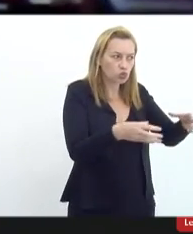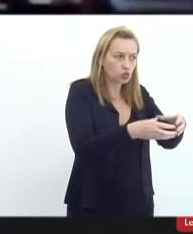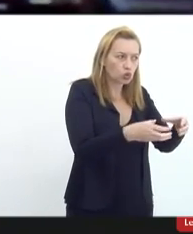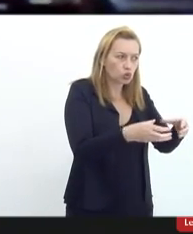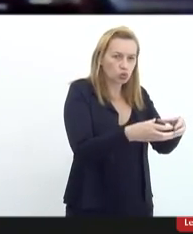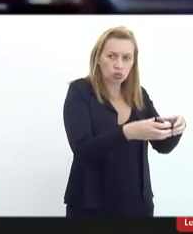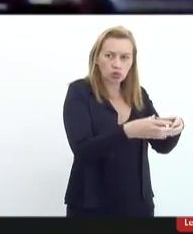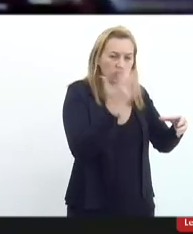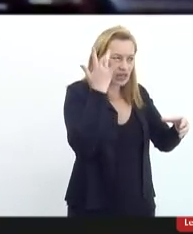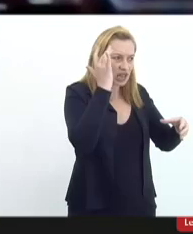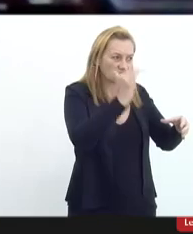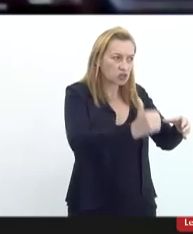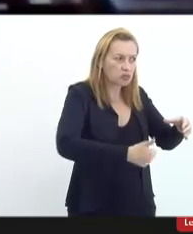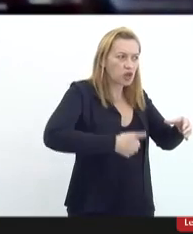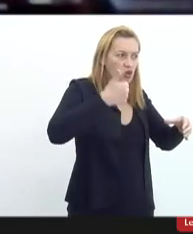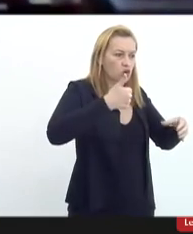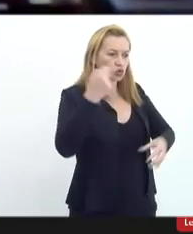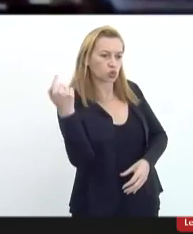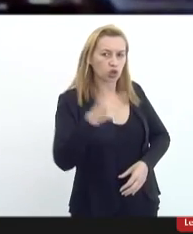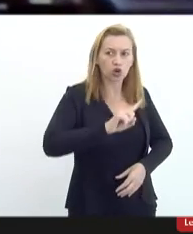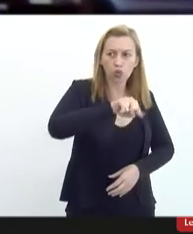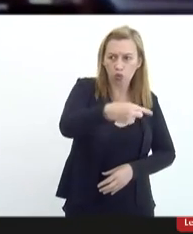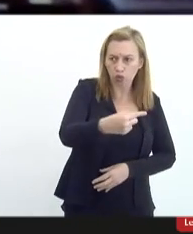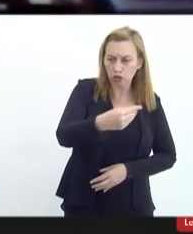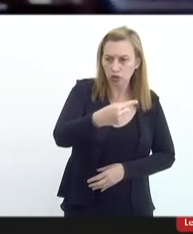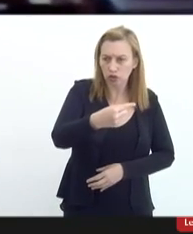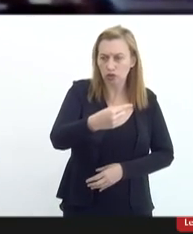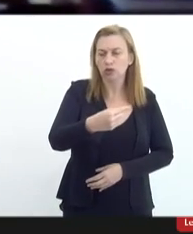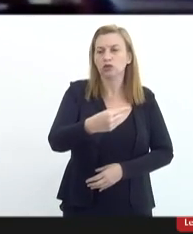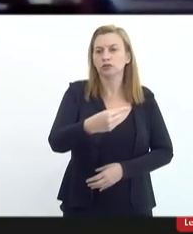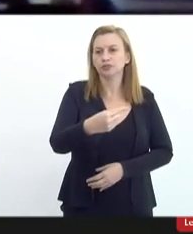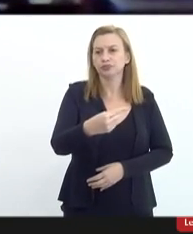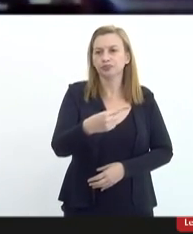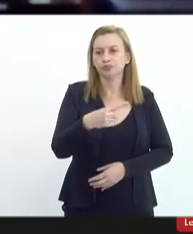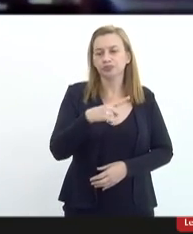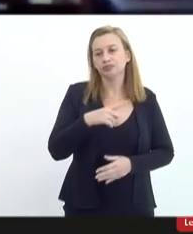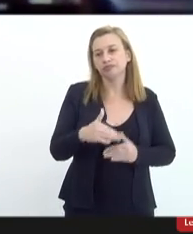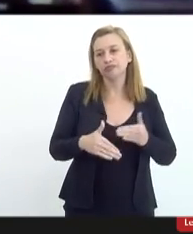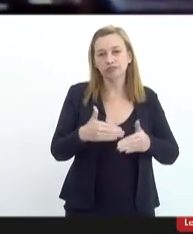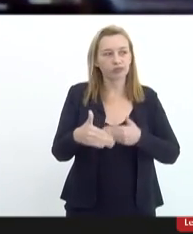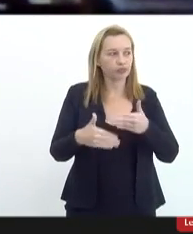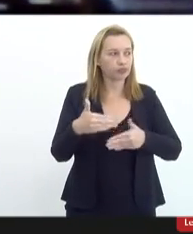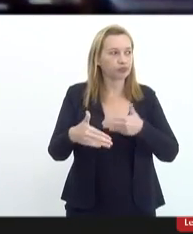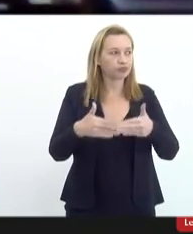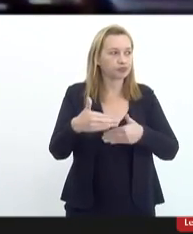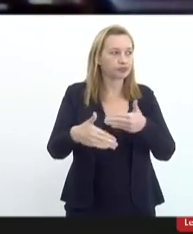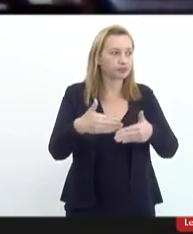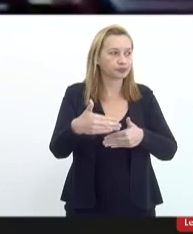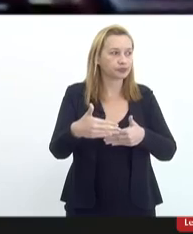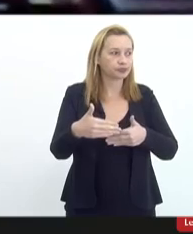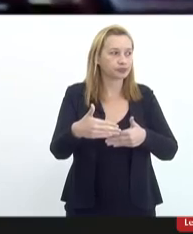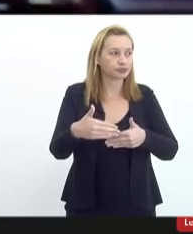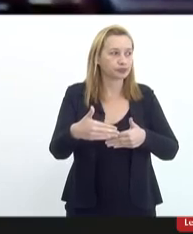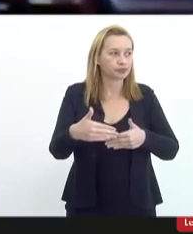considere superior ao outro, que gere um processo de